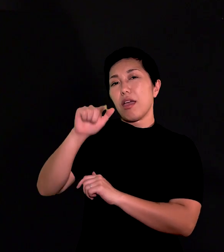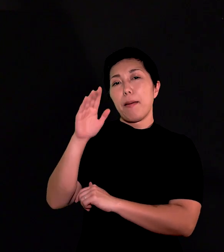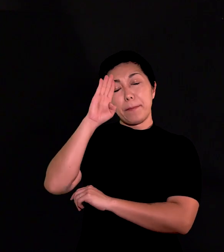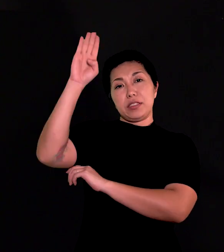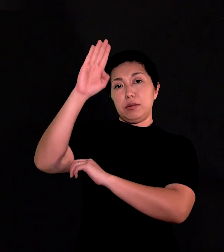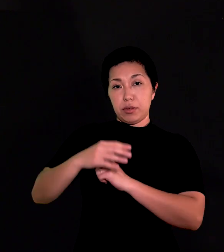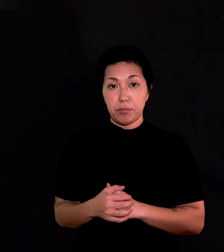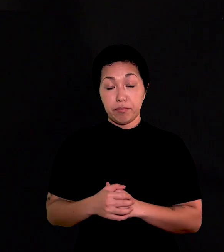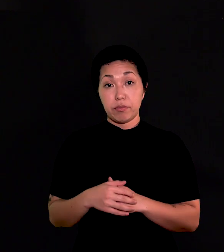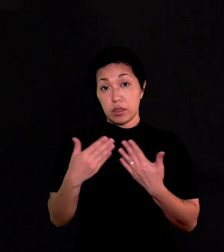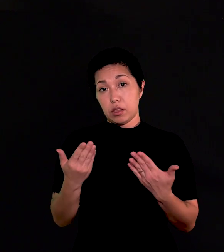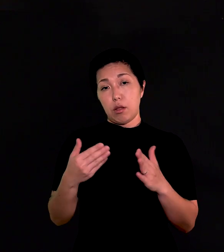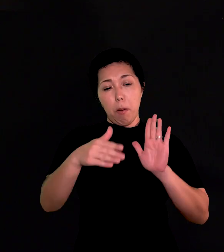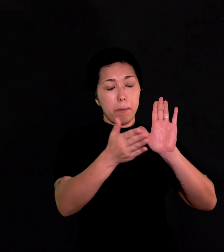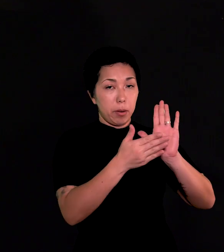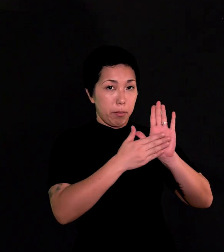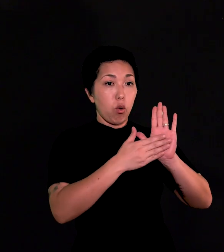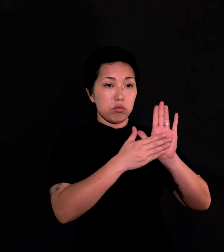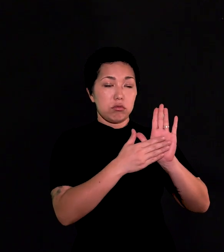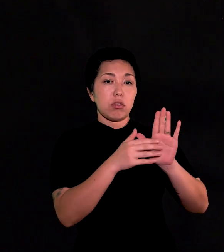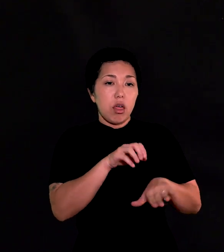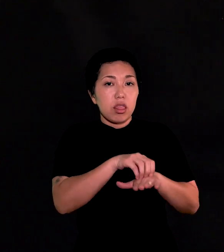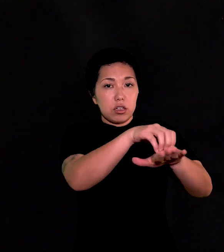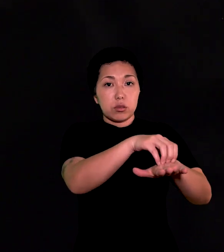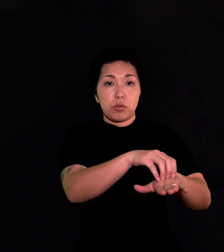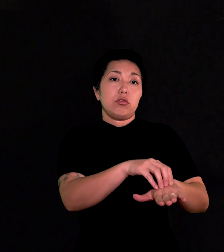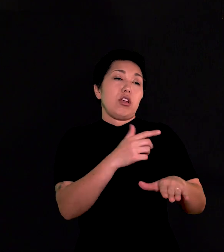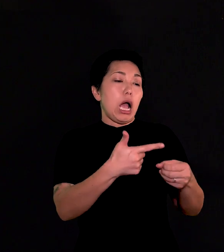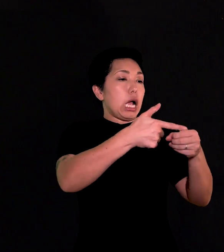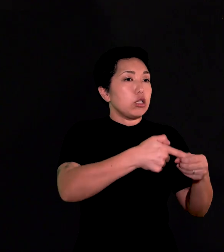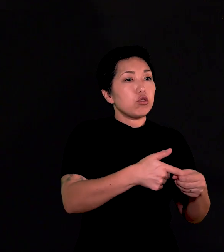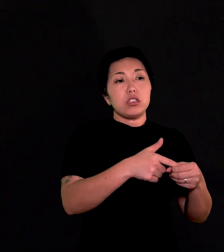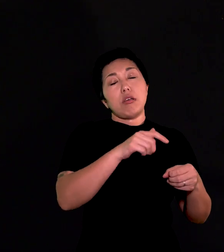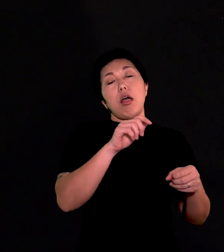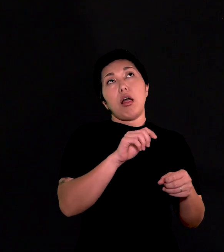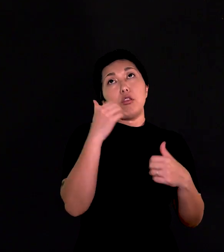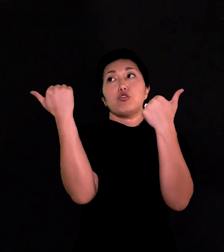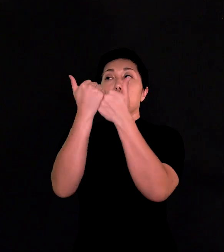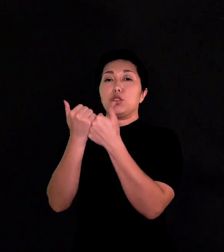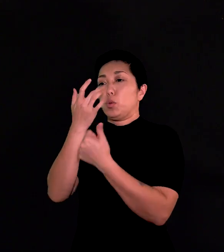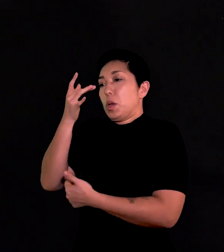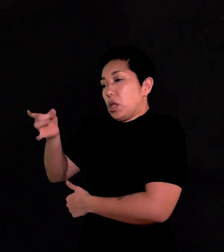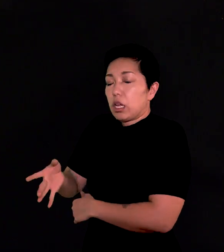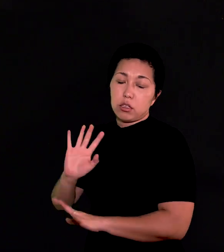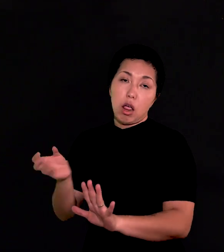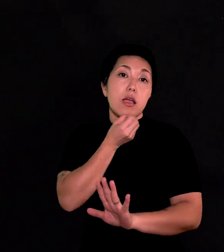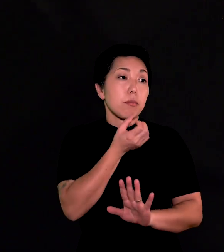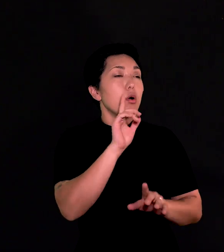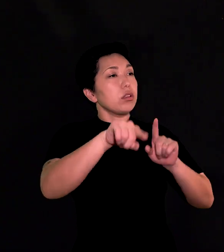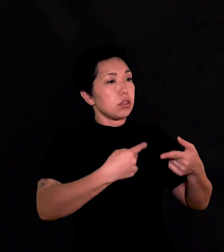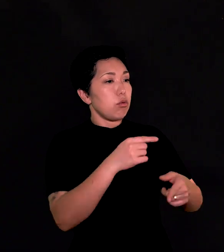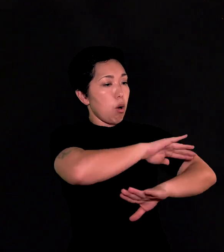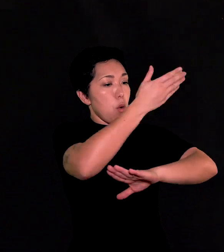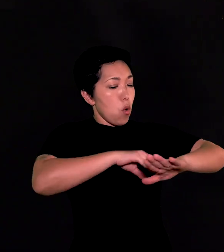prioridades. Então, o problema do transporte, eu não vou trocar a gasolina pelo lítio. Ah, que bom, ótima solução. Aí